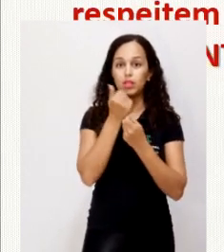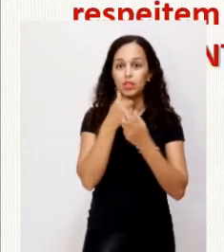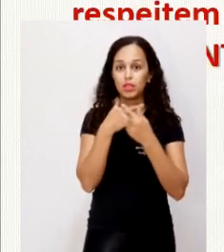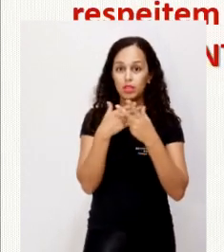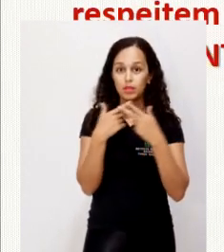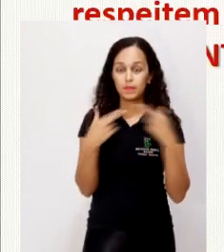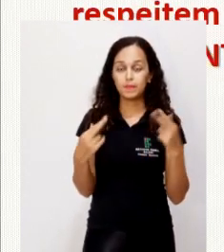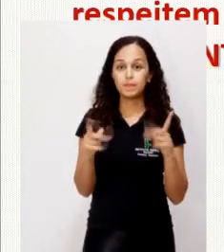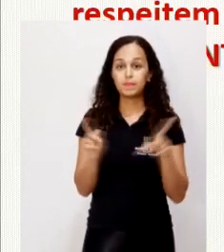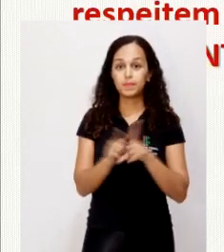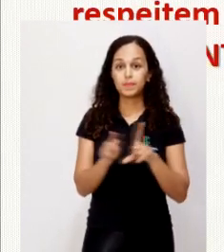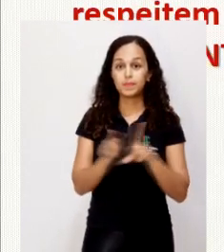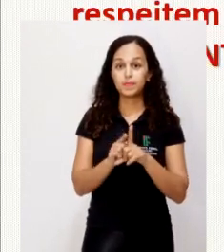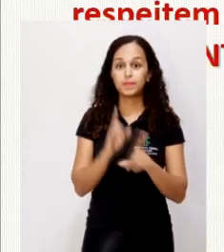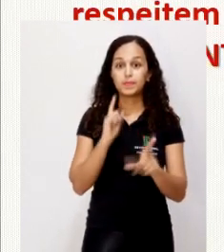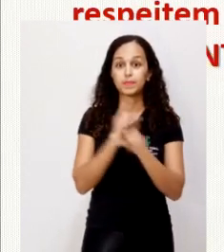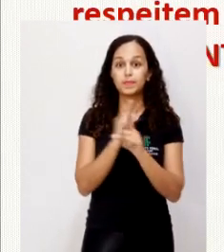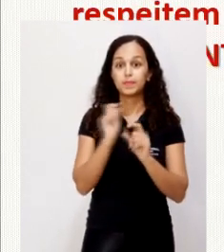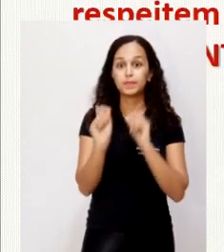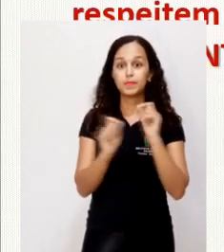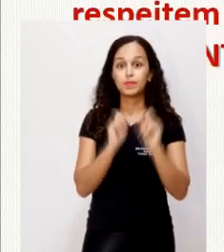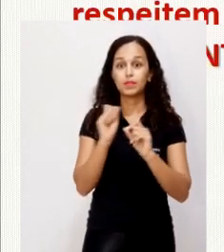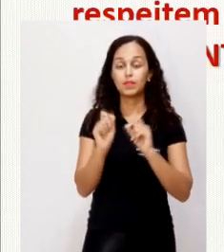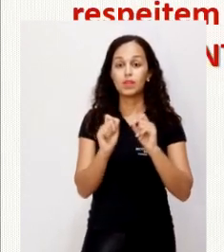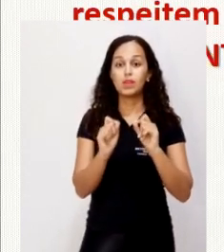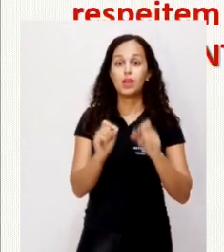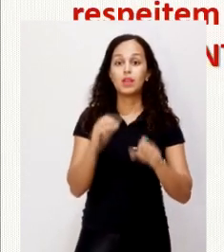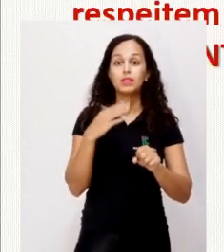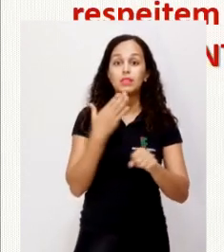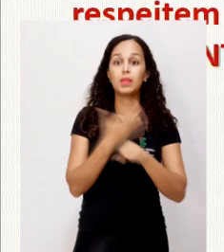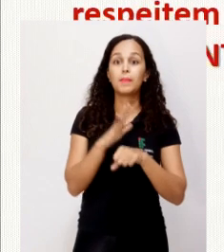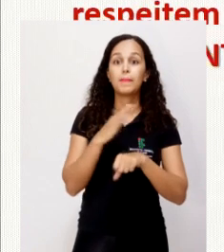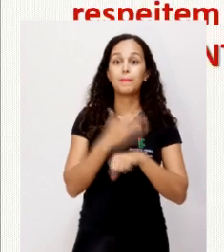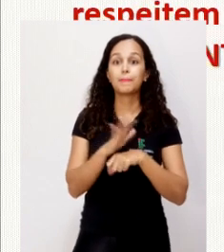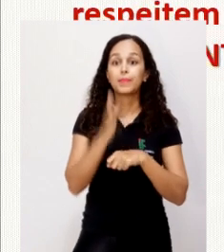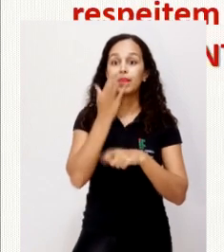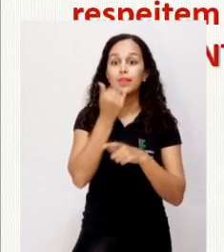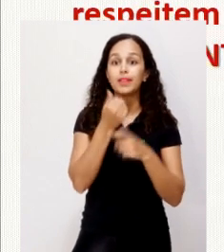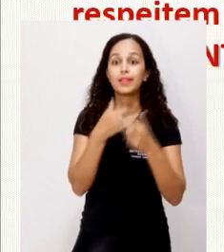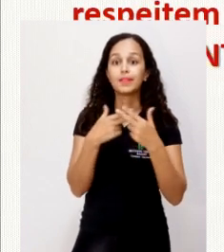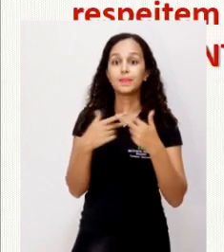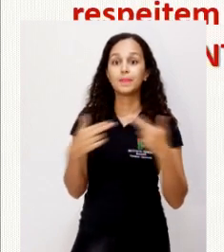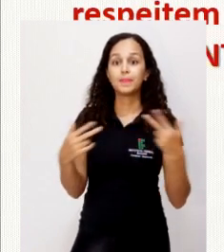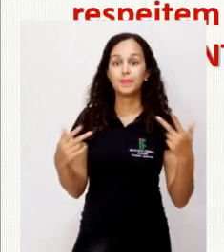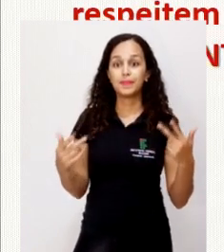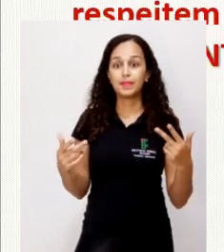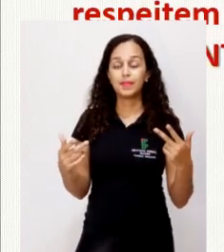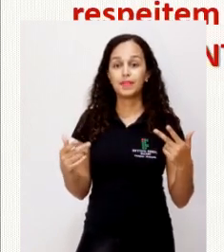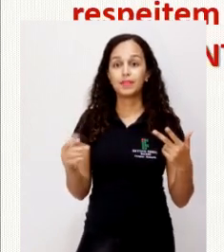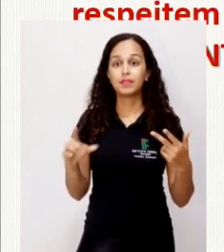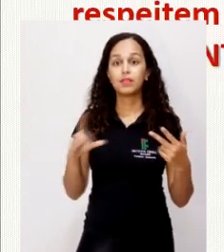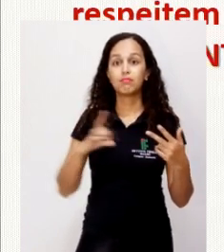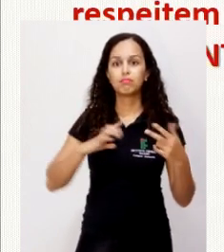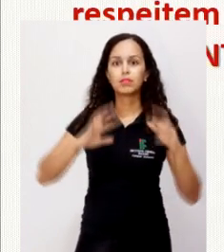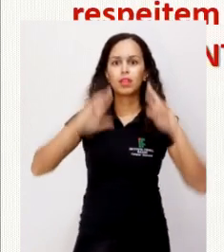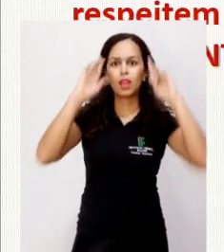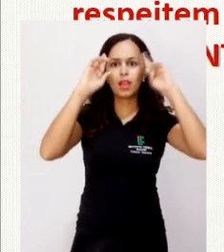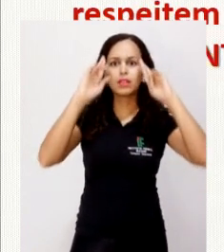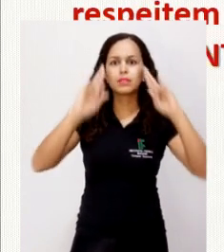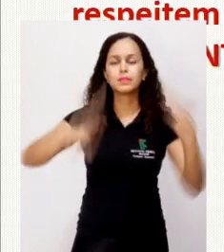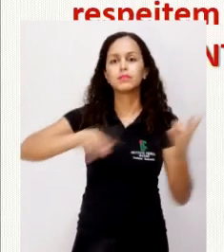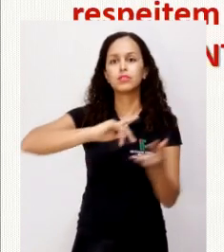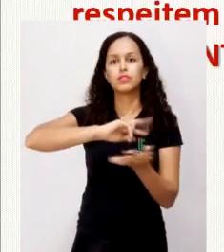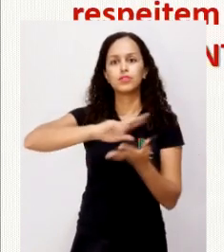nutricional, nós vamos encontrar que também está baseado nas práticas alimentares promotoras de saúde,